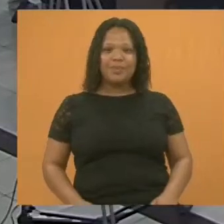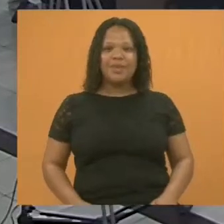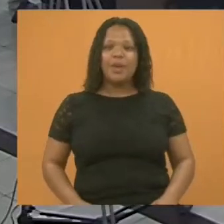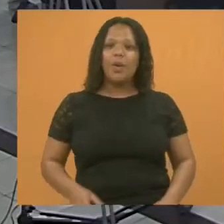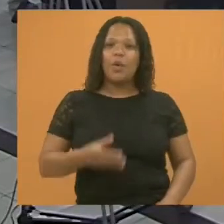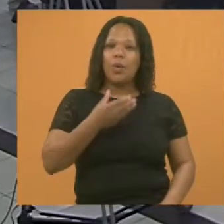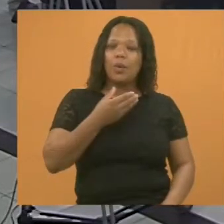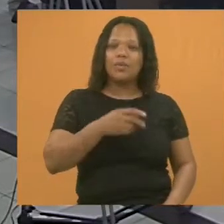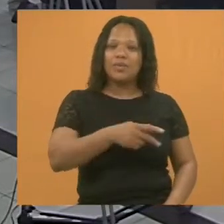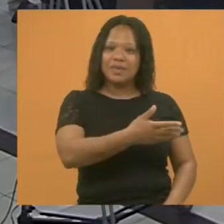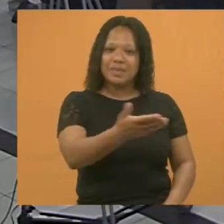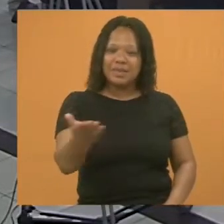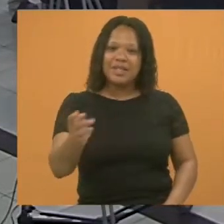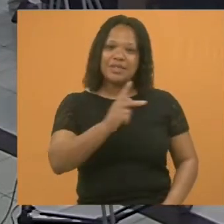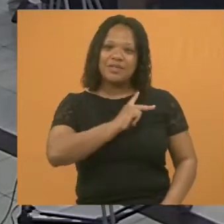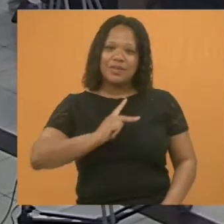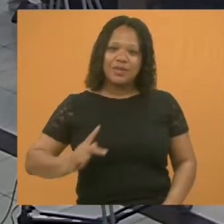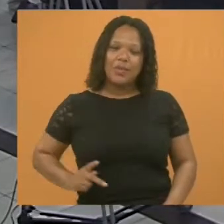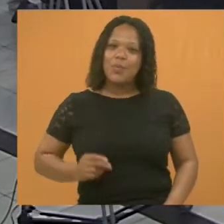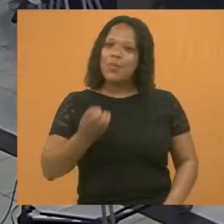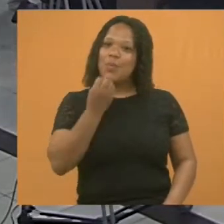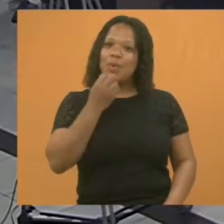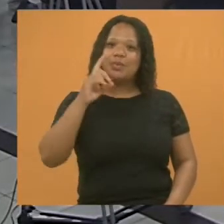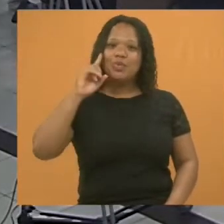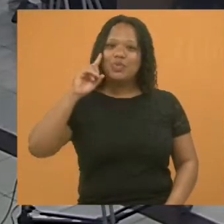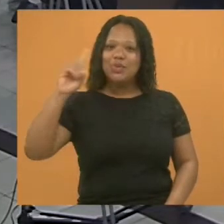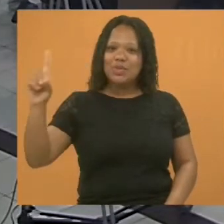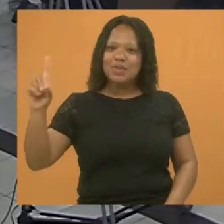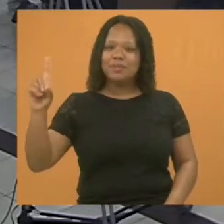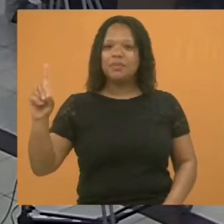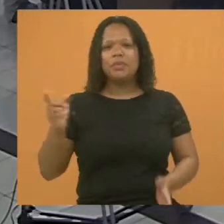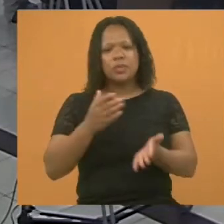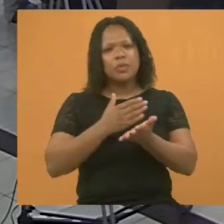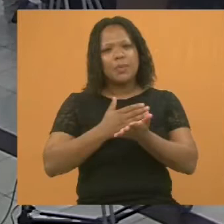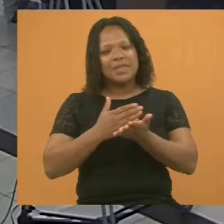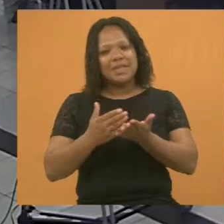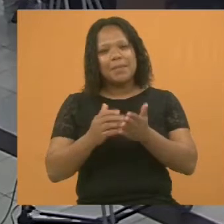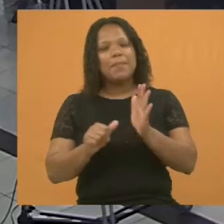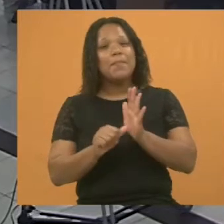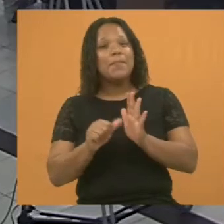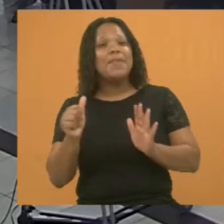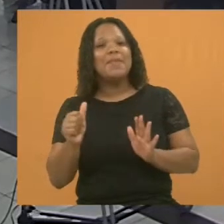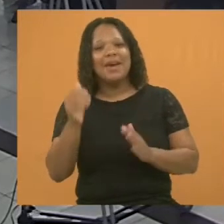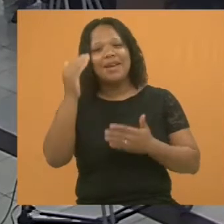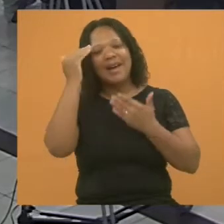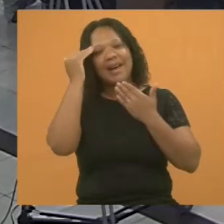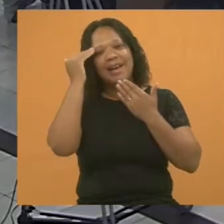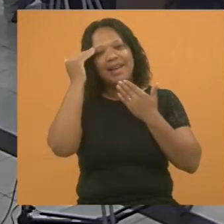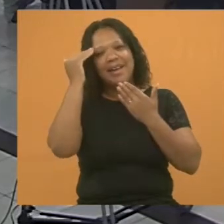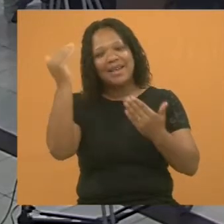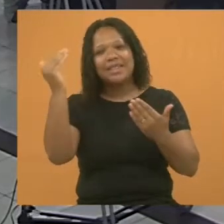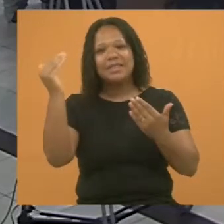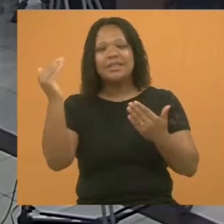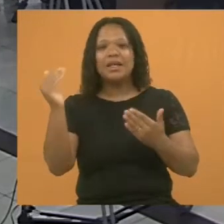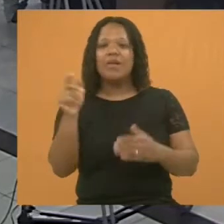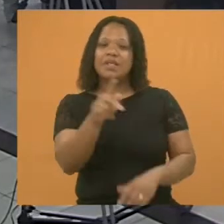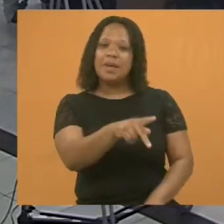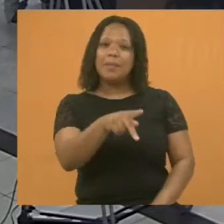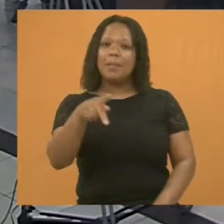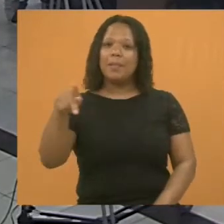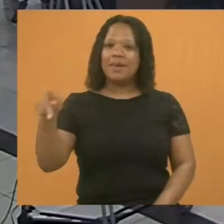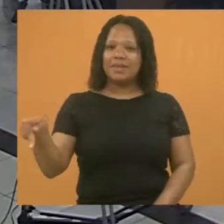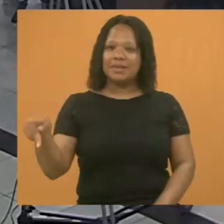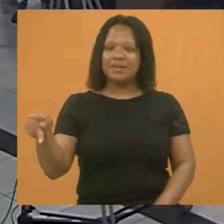Senhoras e senhores vereadores, bom dia. Inicialmente, eu quero agradecer à senhora